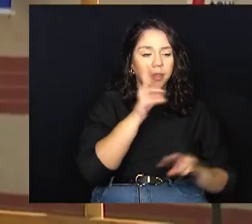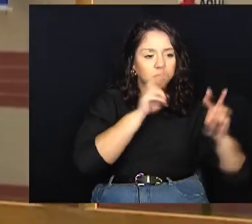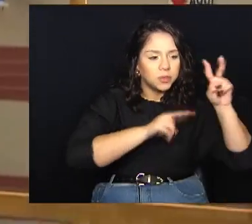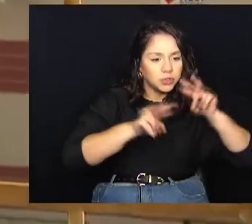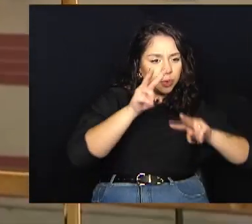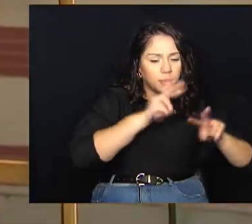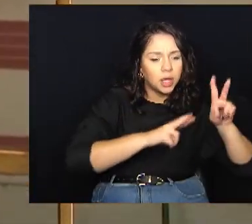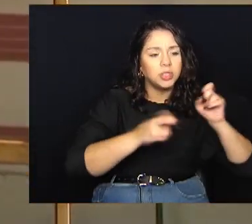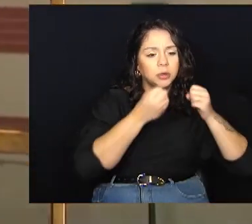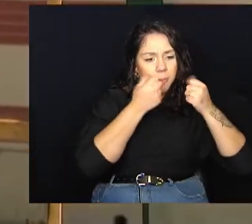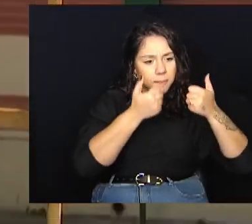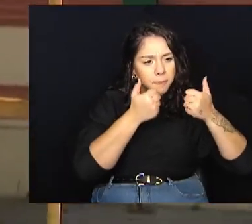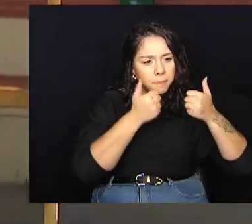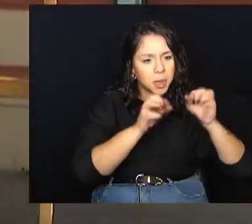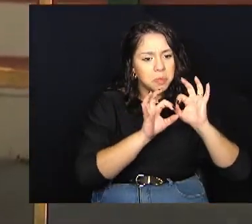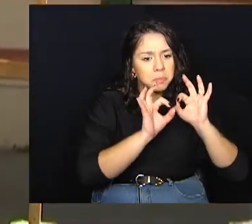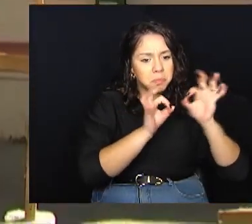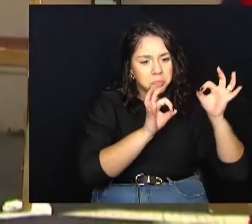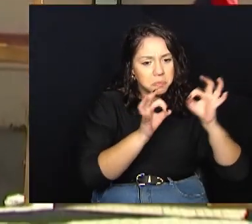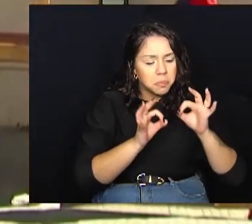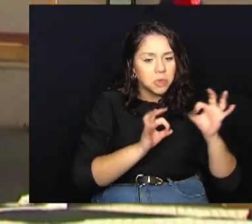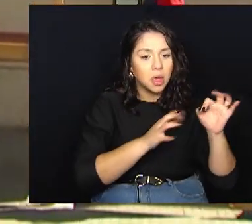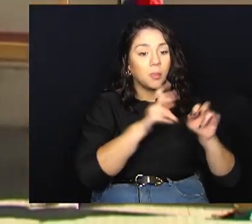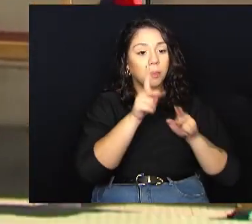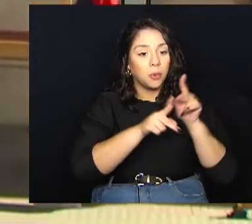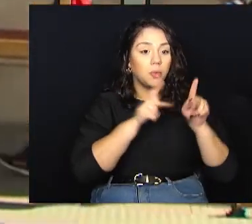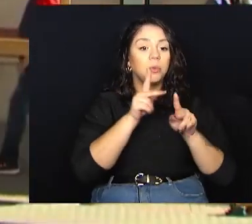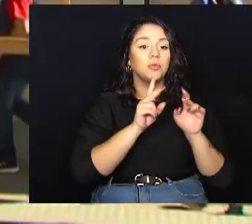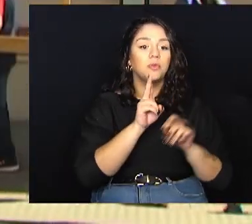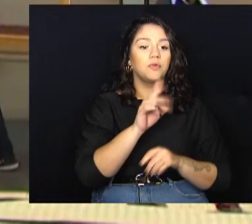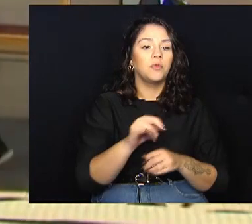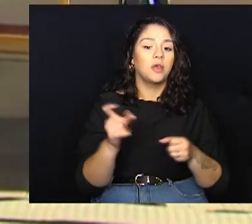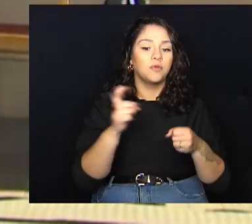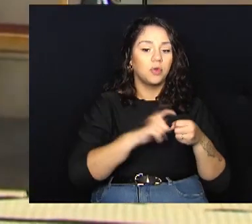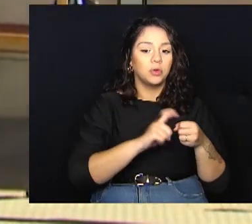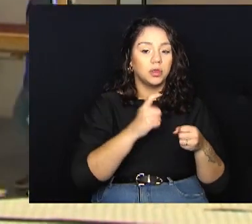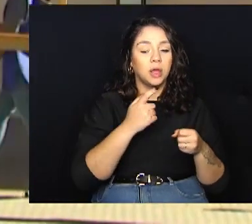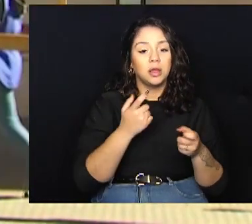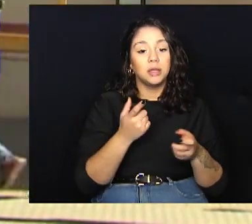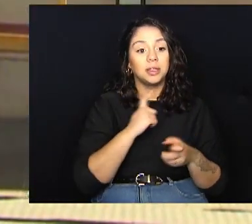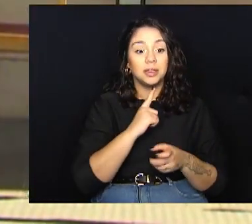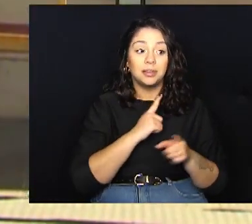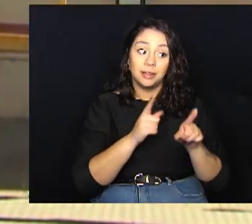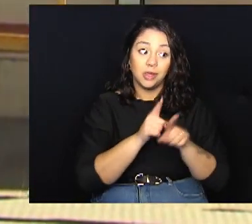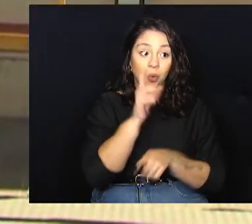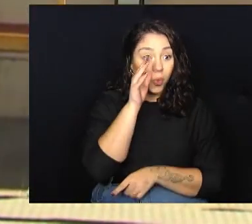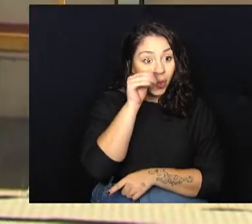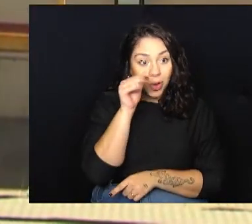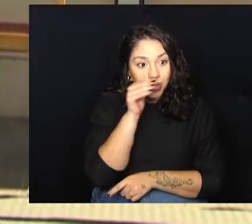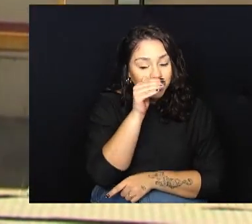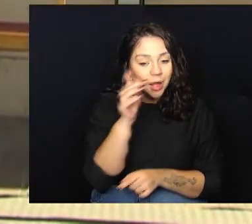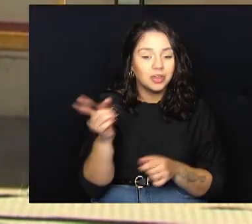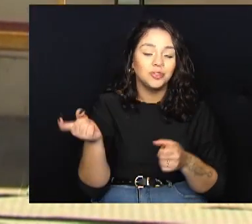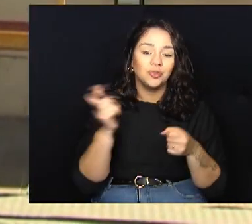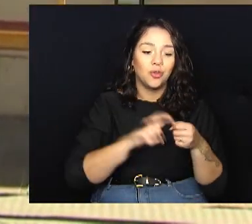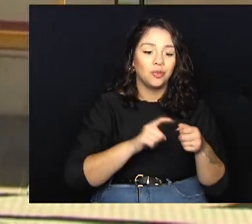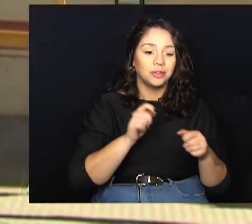bem instalado então assim eu acho que o público vai retomar e deve por questão de curiosidade voltar